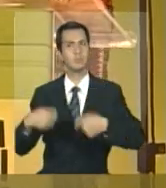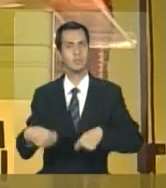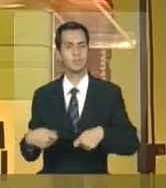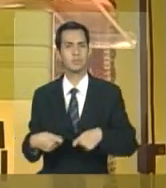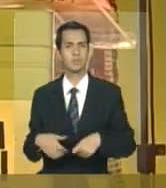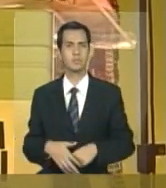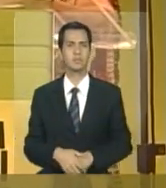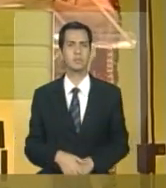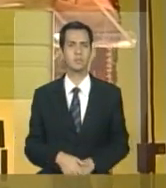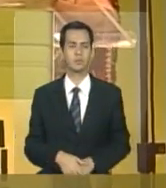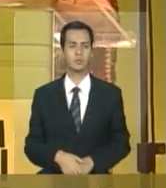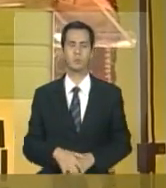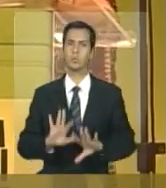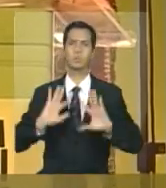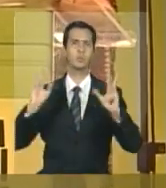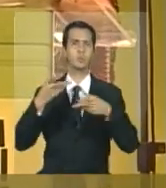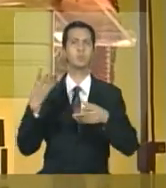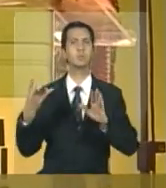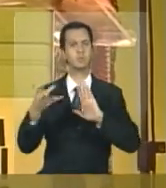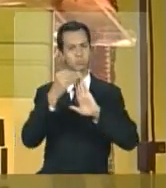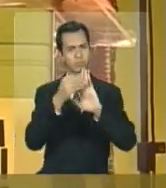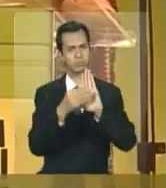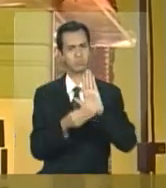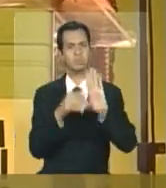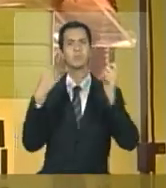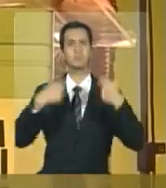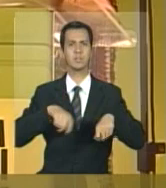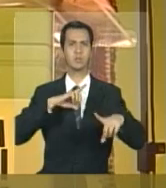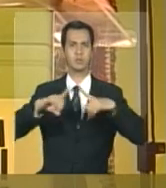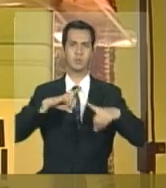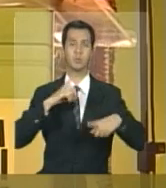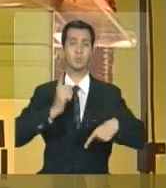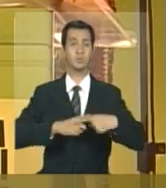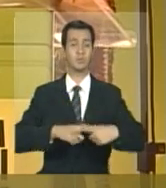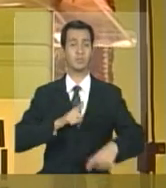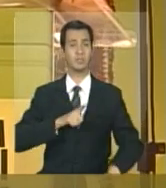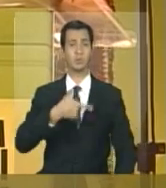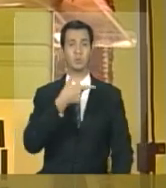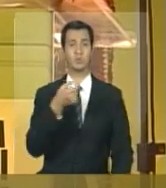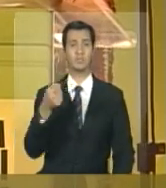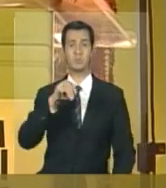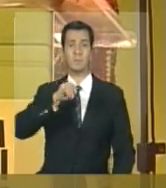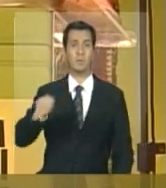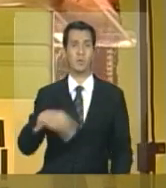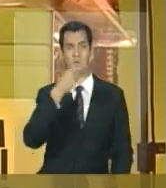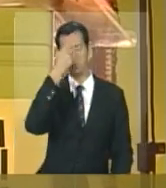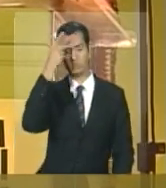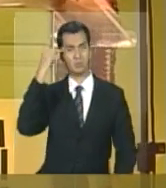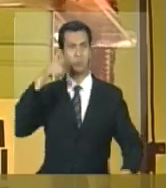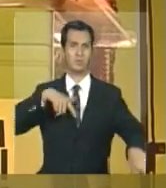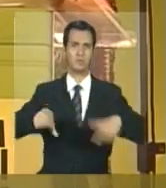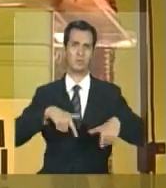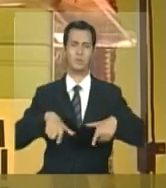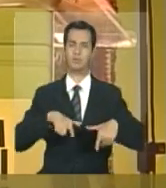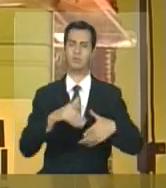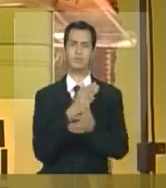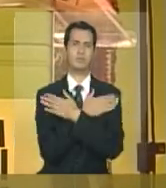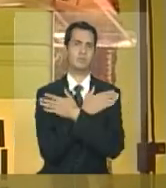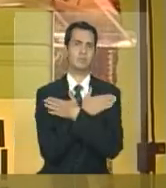isso na agenda mundial, porque são mais de 200 milhões de trabalhadores desempregados no mundo